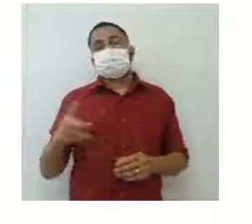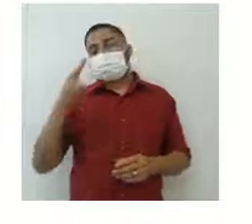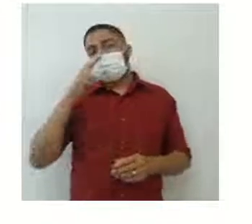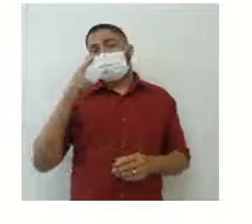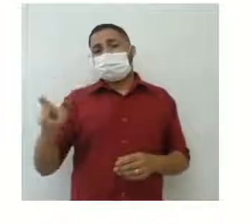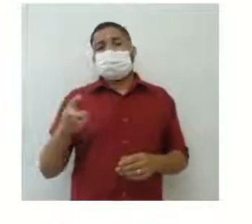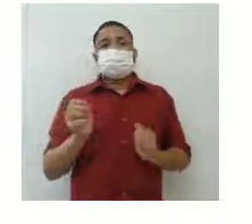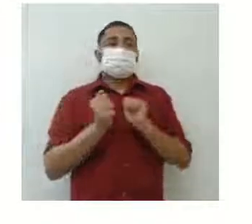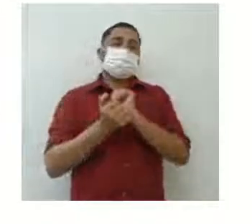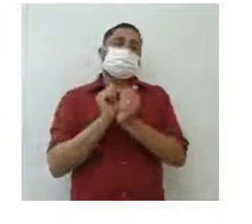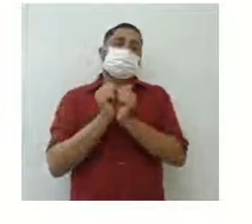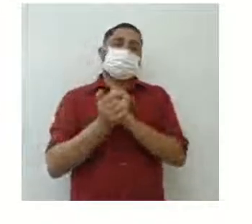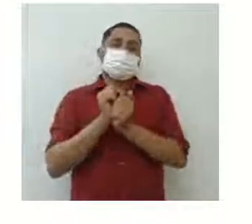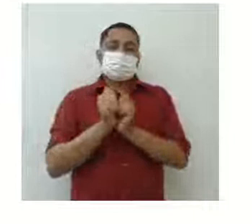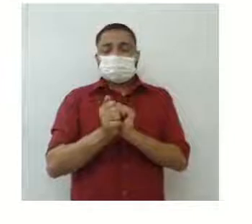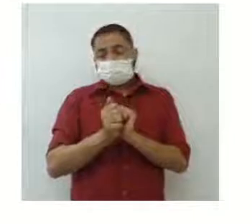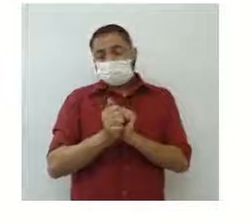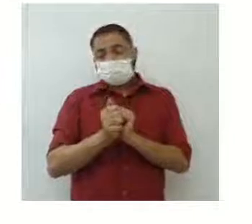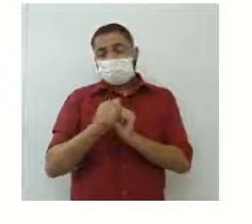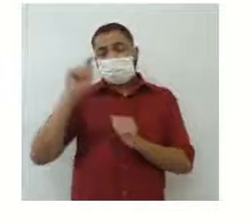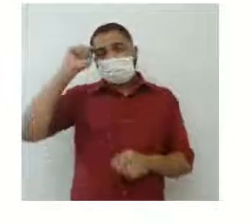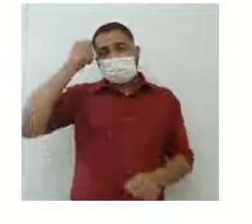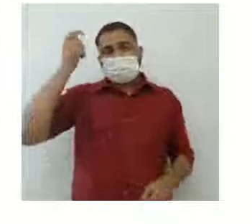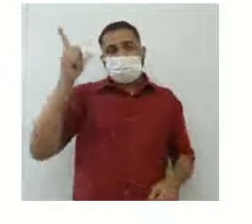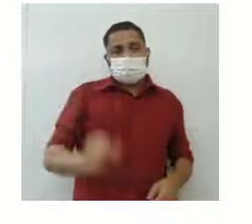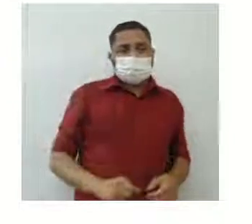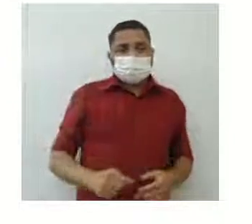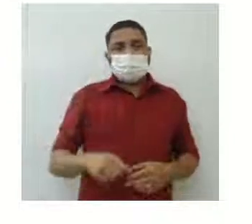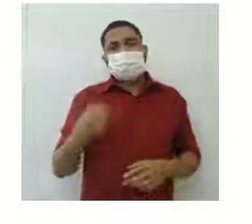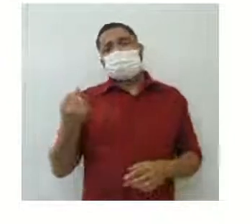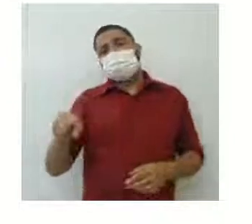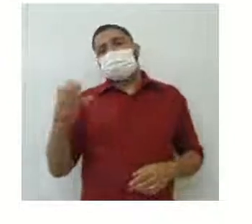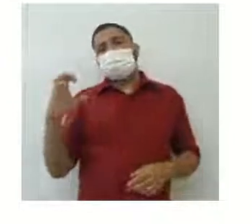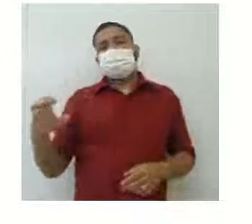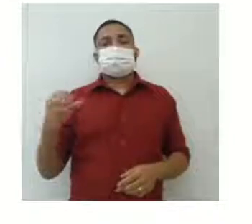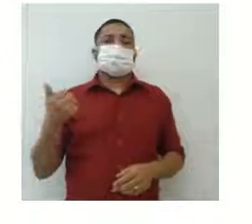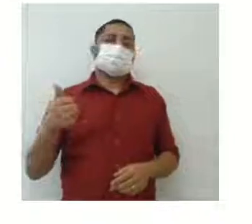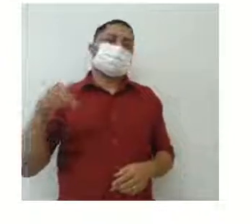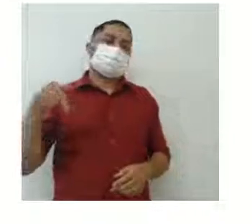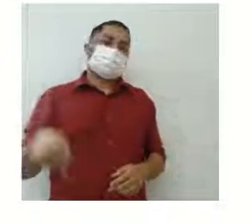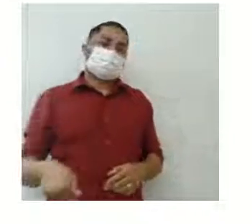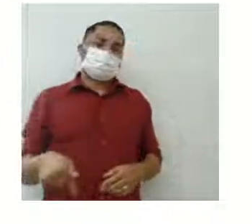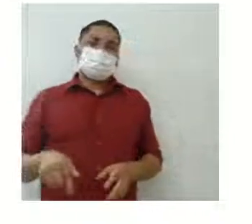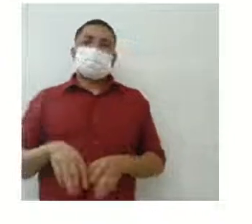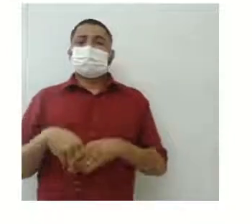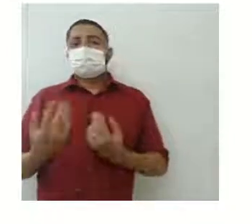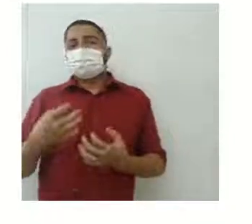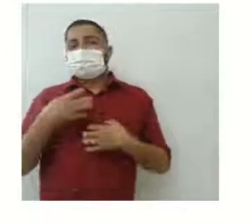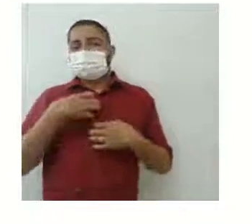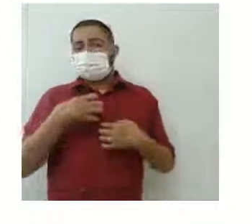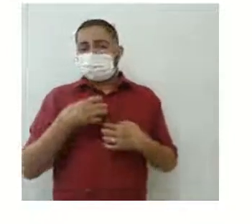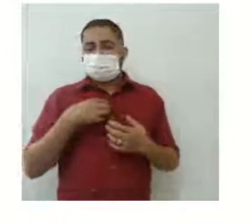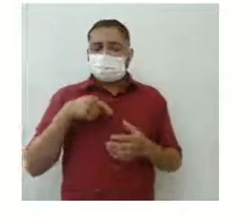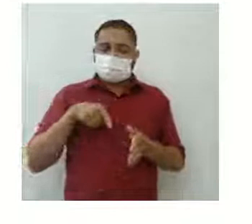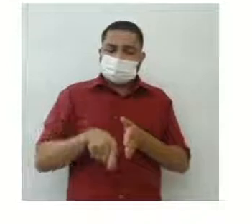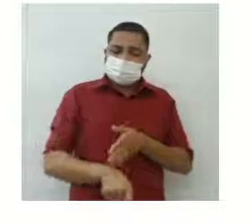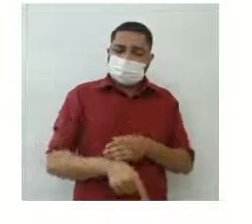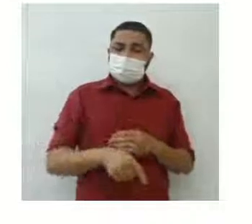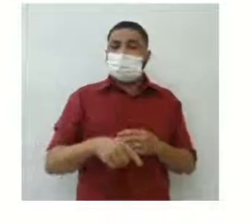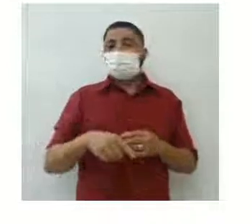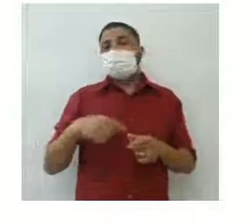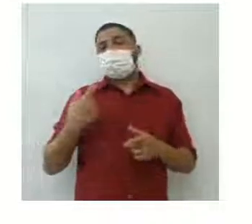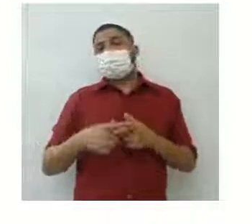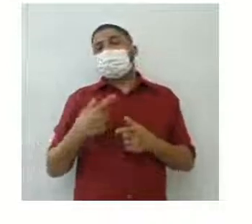do escravizado, né? Africano no século XVII. Então, de forma muito intensa, porque já